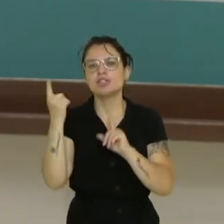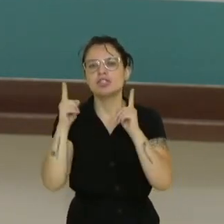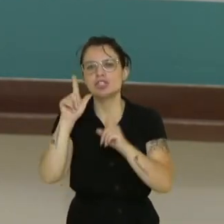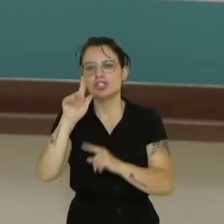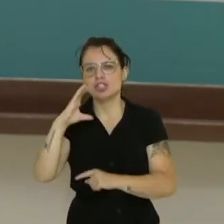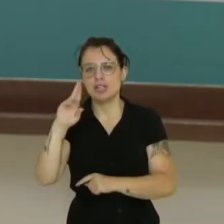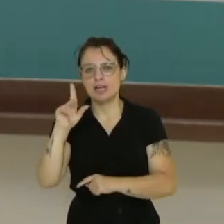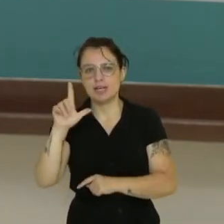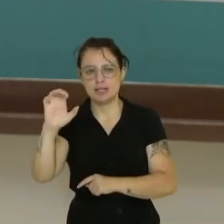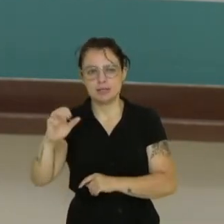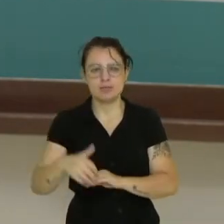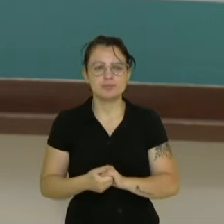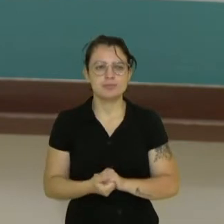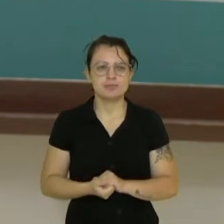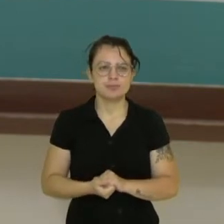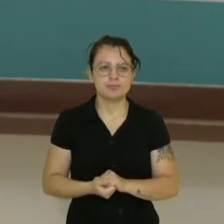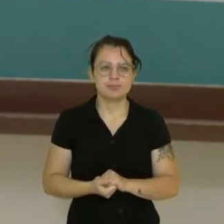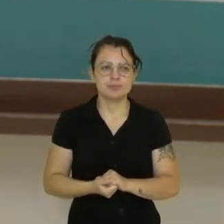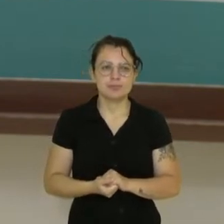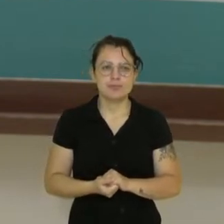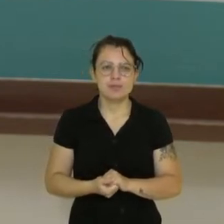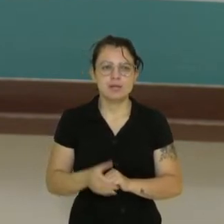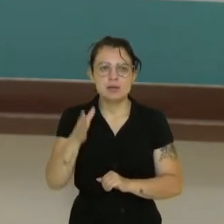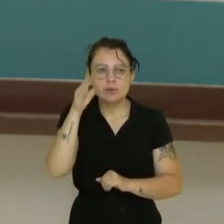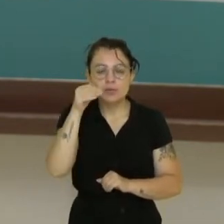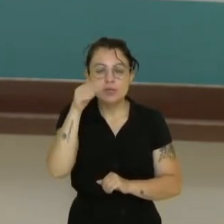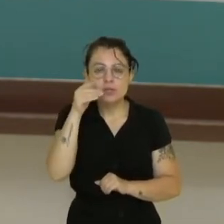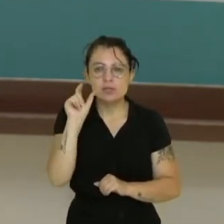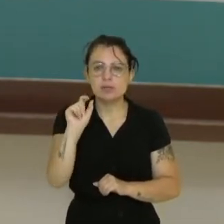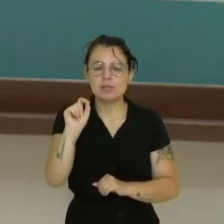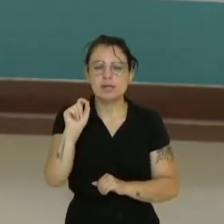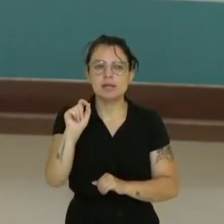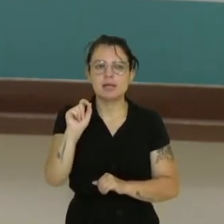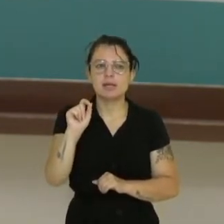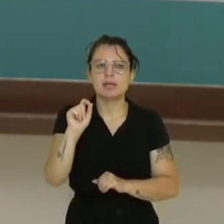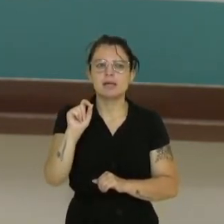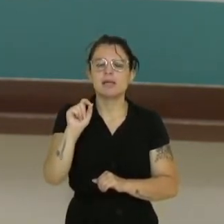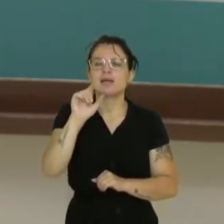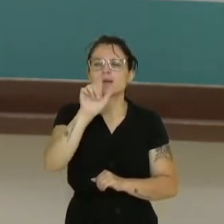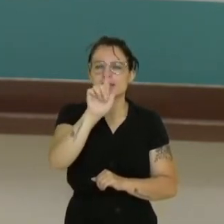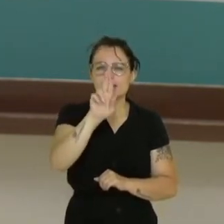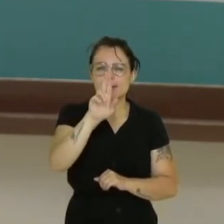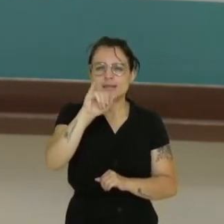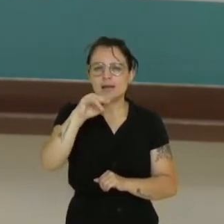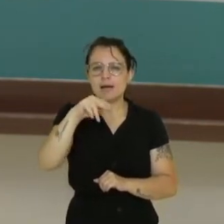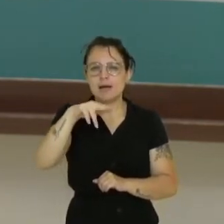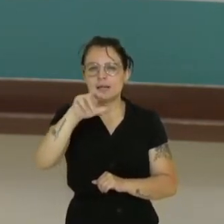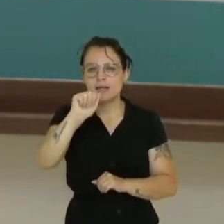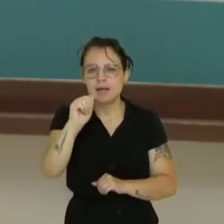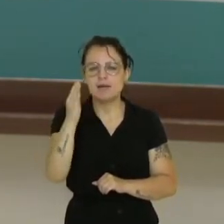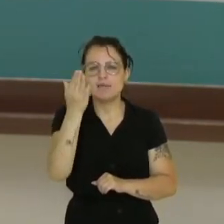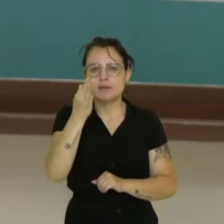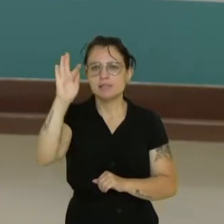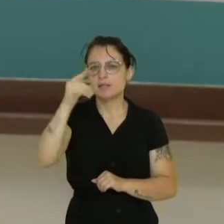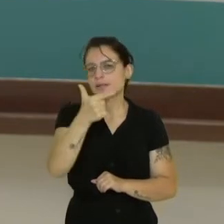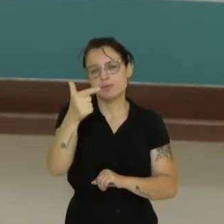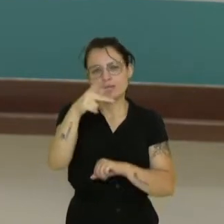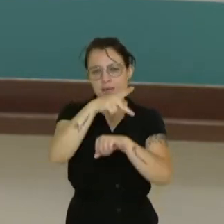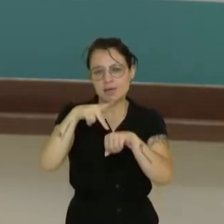ainda sobre as nossas fronteiras é que a Guiana Francesa não é um país, ela é